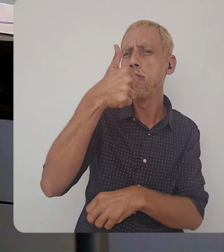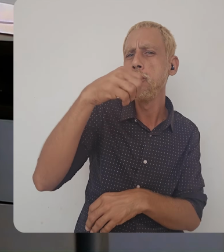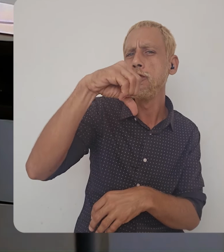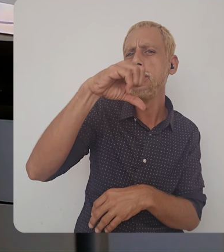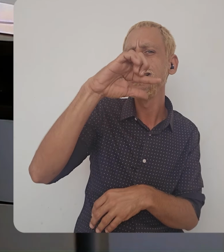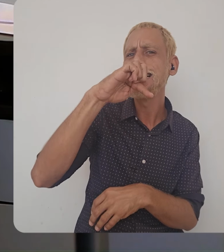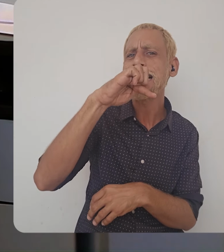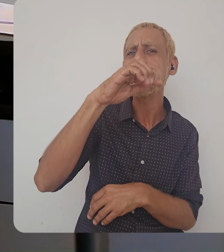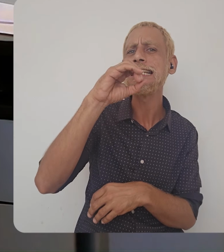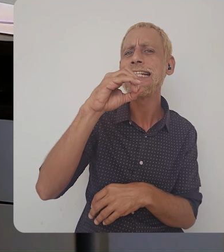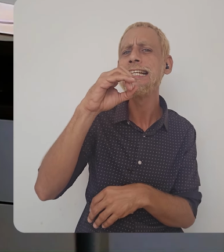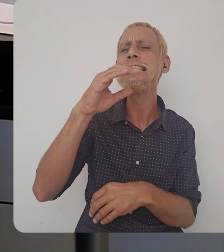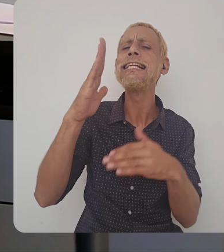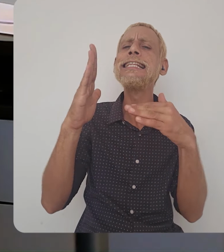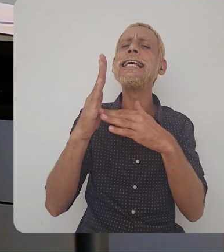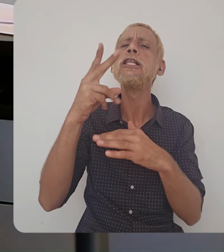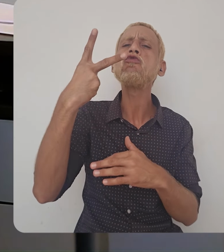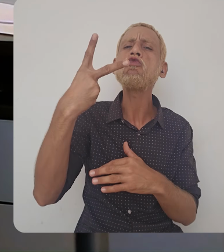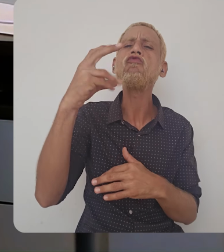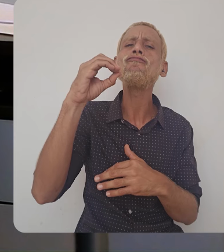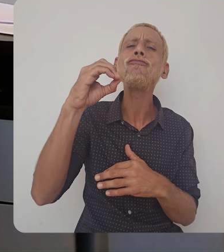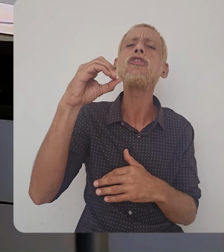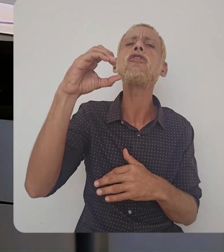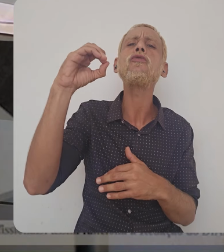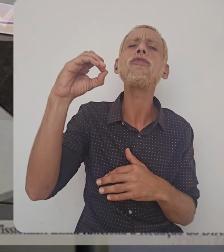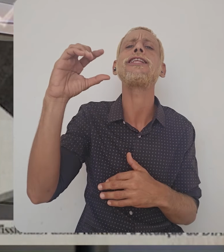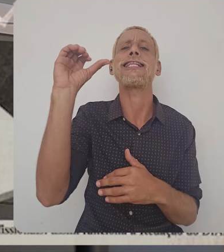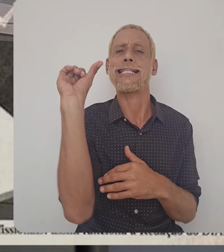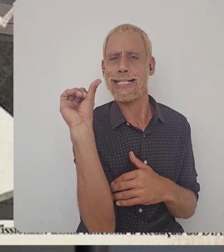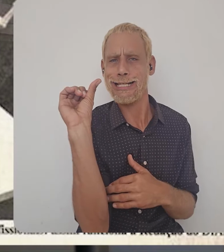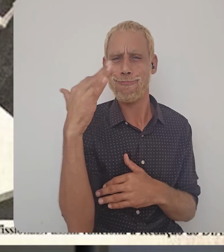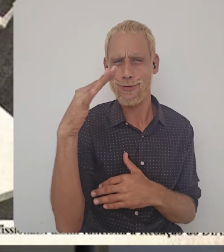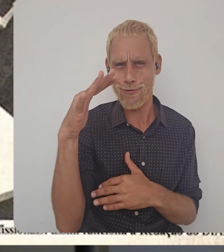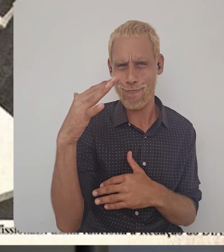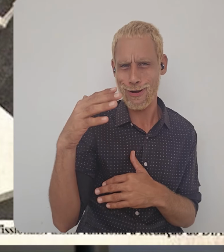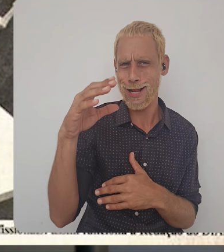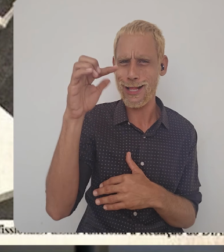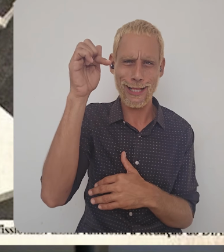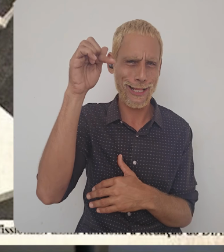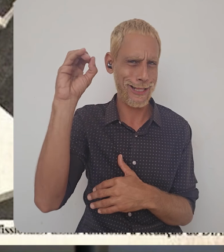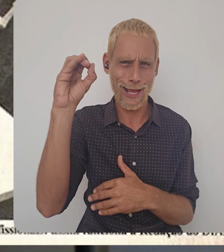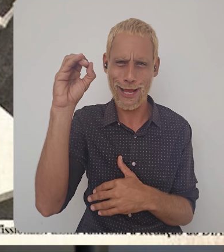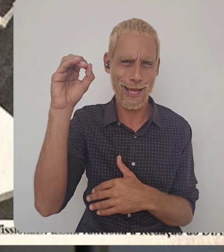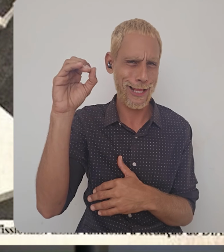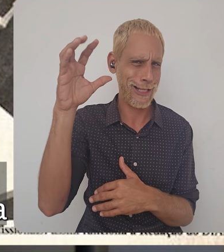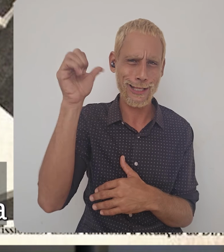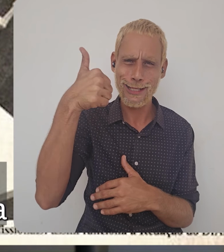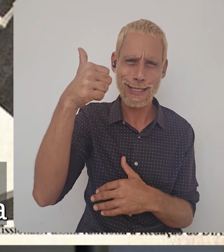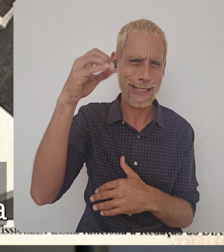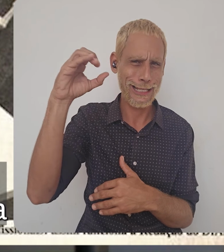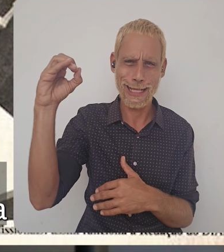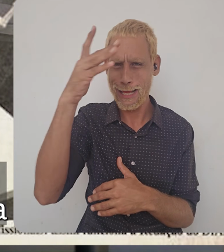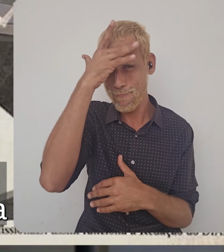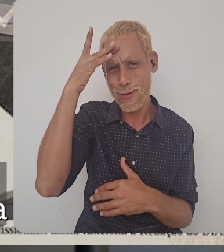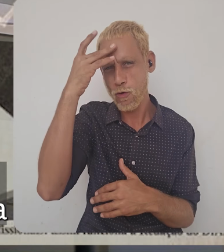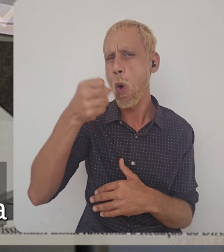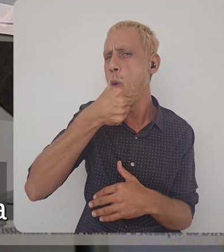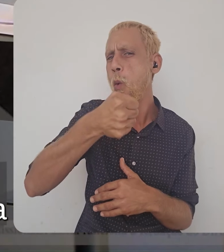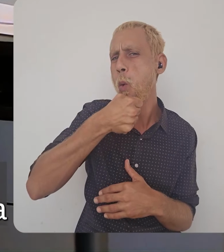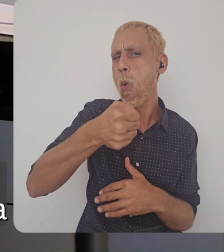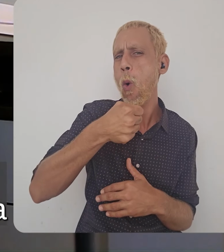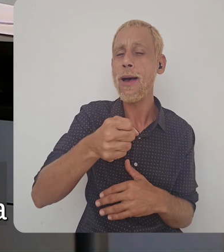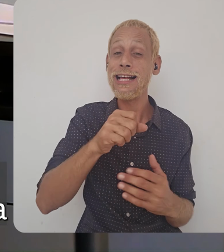anos 70, 71 até 2006, a média de 70, 80, 100 jornalistas. Então, aquela tinha mais ou menos